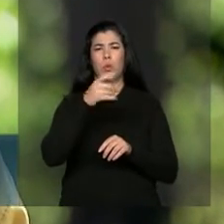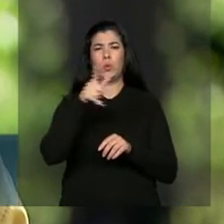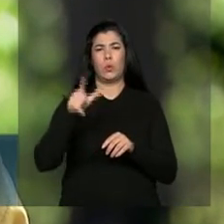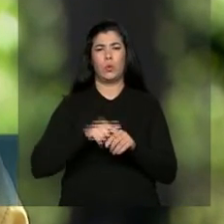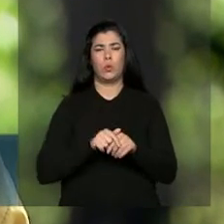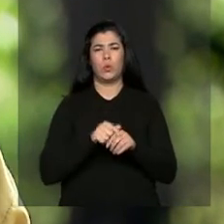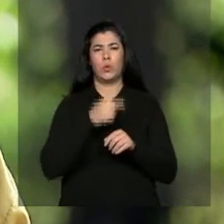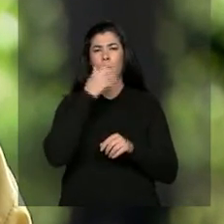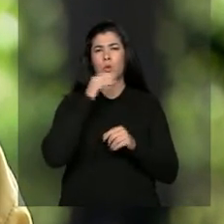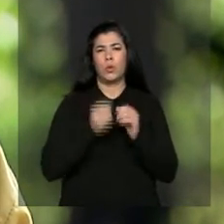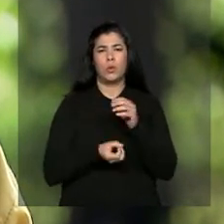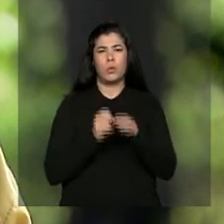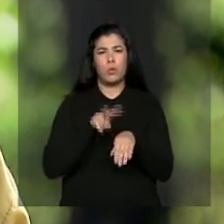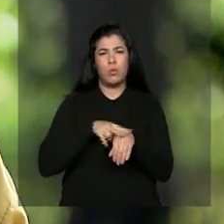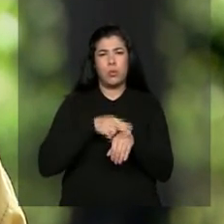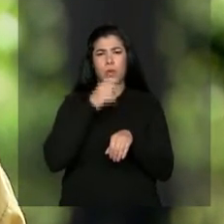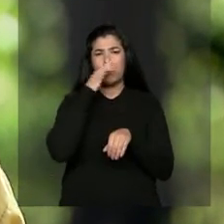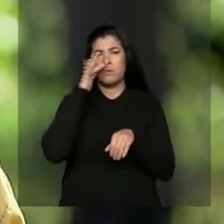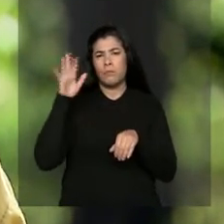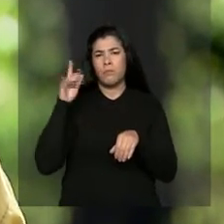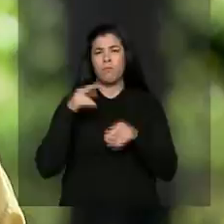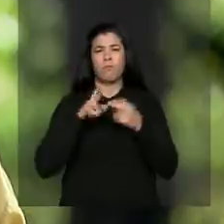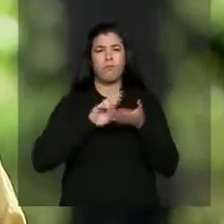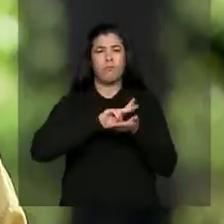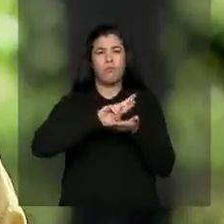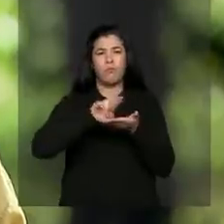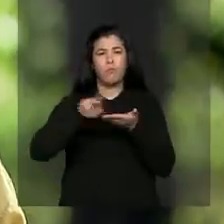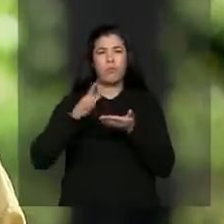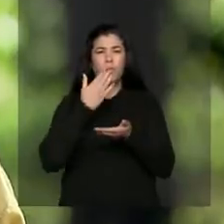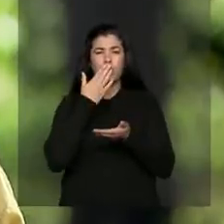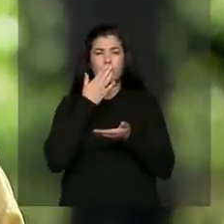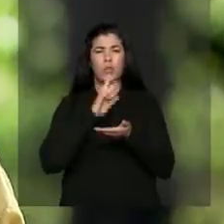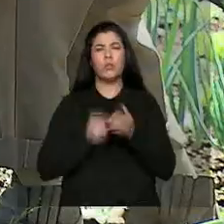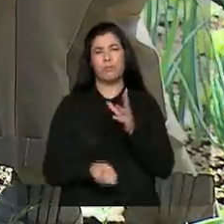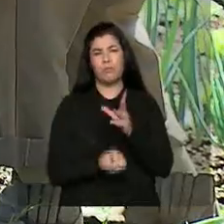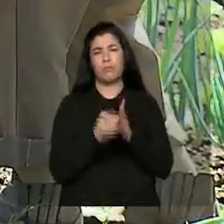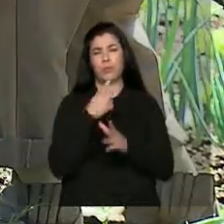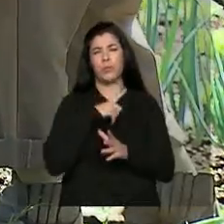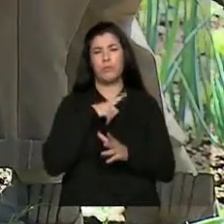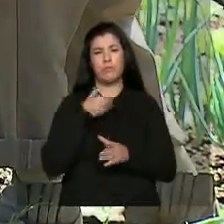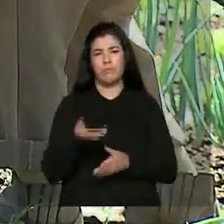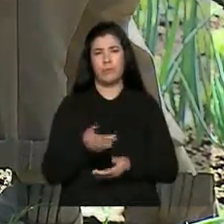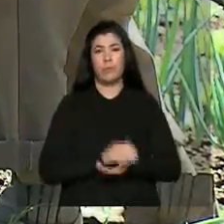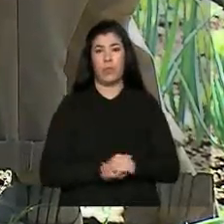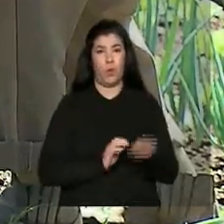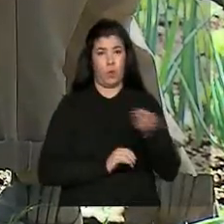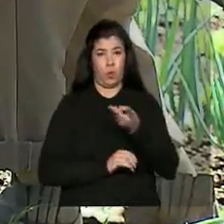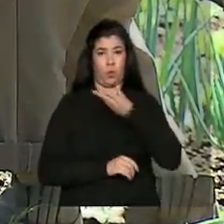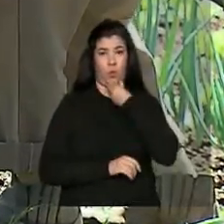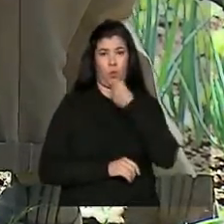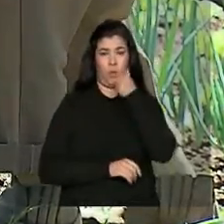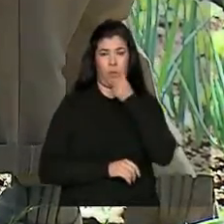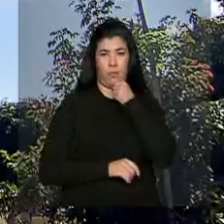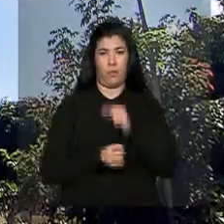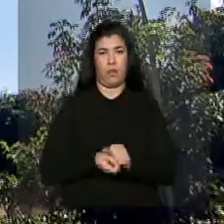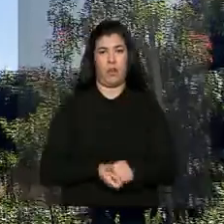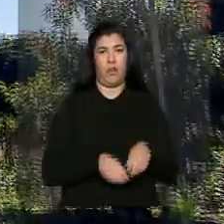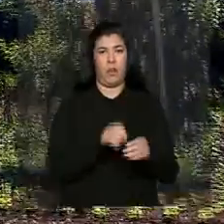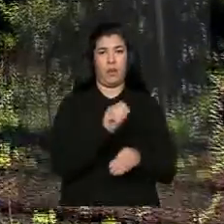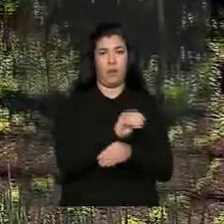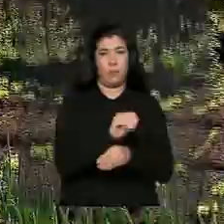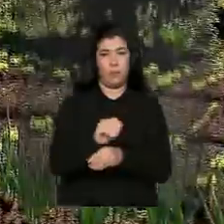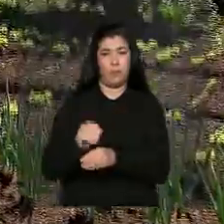Cheiro verde, né? Cebolinha, várias coisas, né? Ele e a esposa plantam numa chácara de